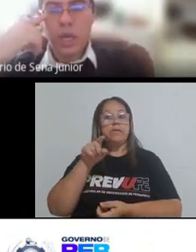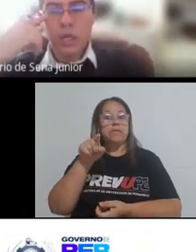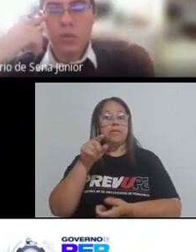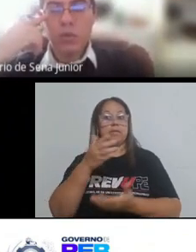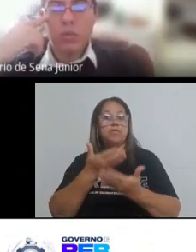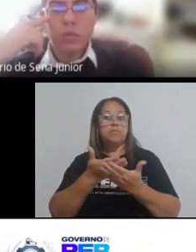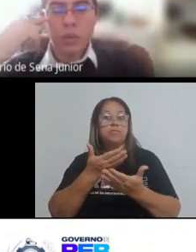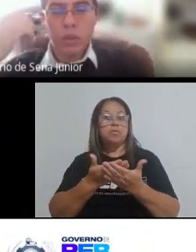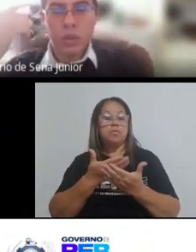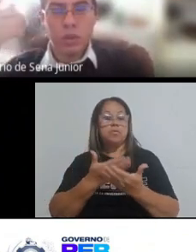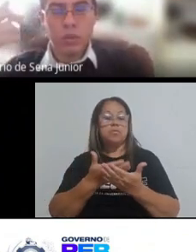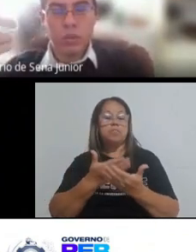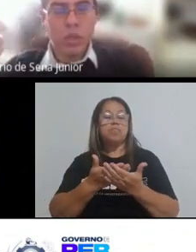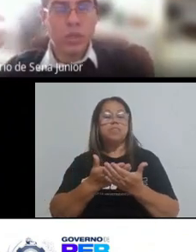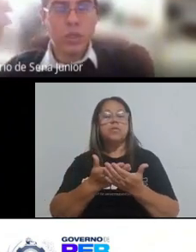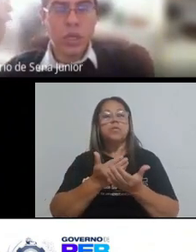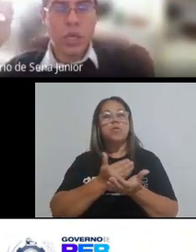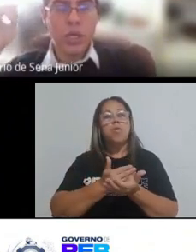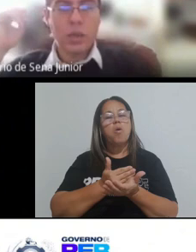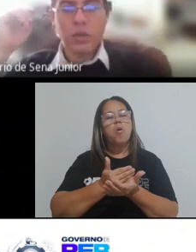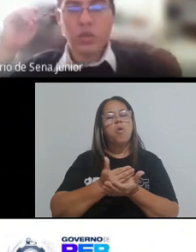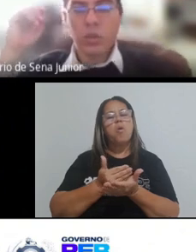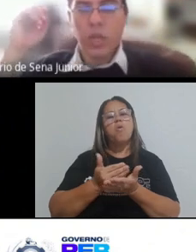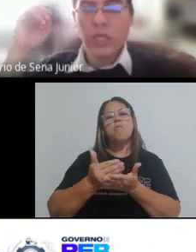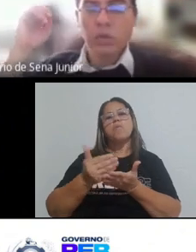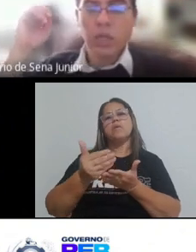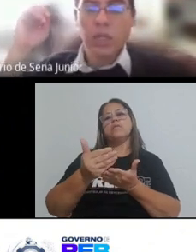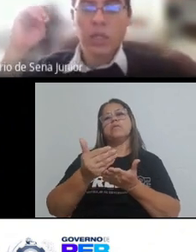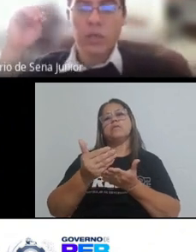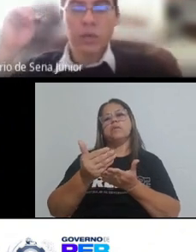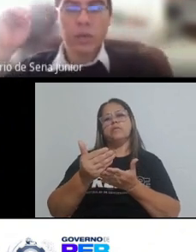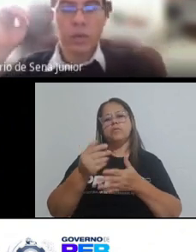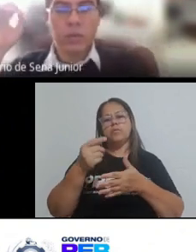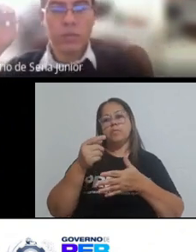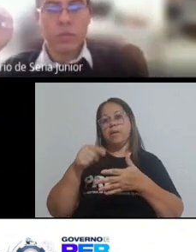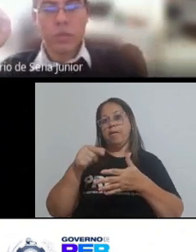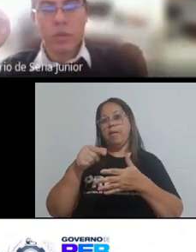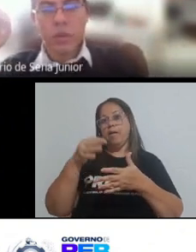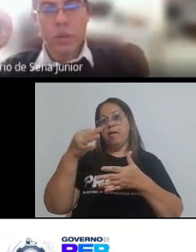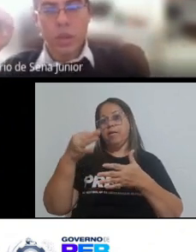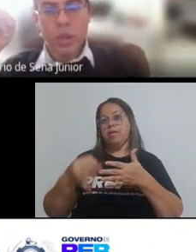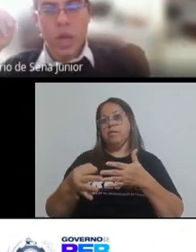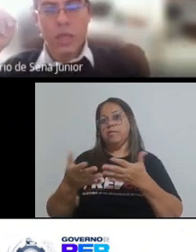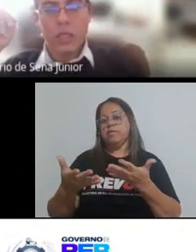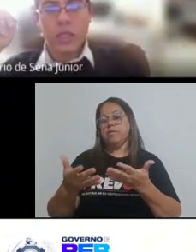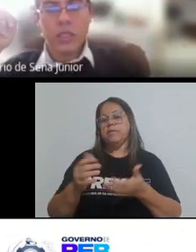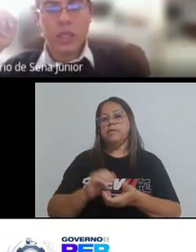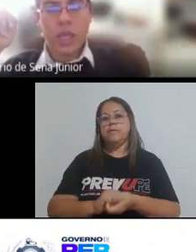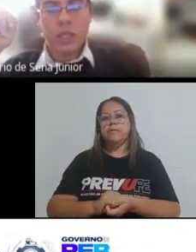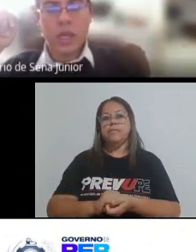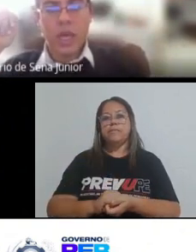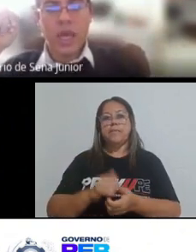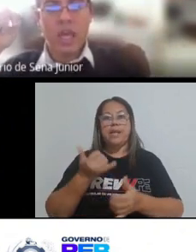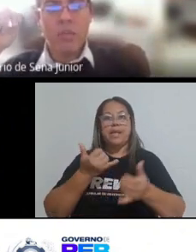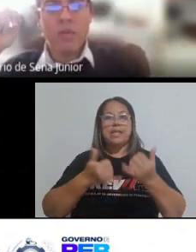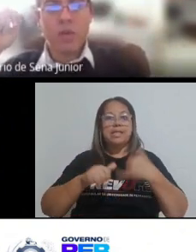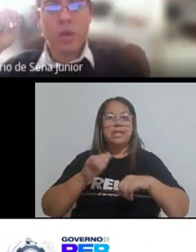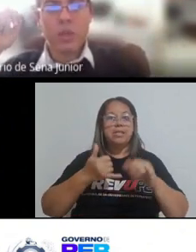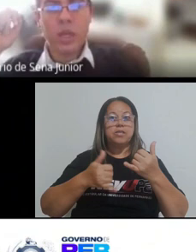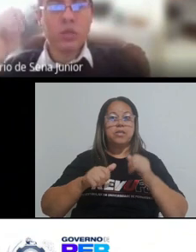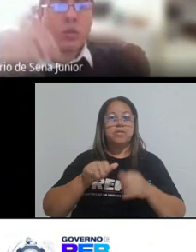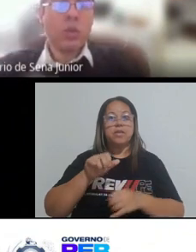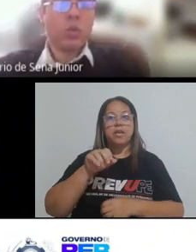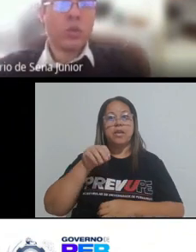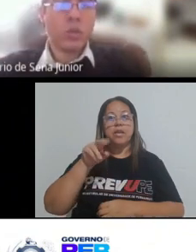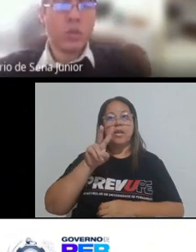iniciado desde já sobre essa alternativa. A energia cinética é mv